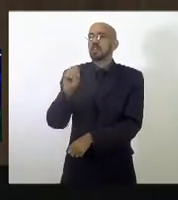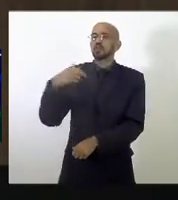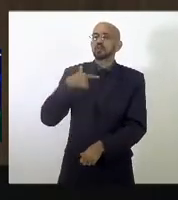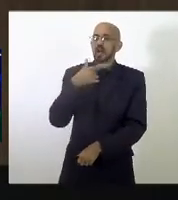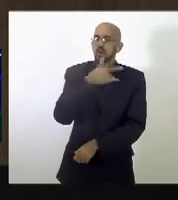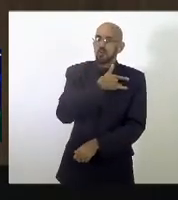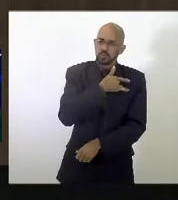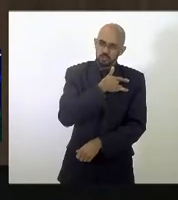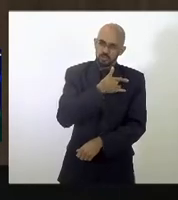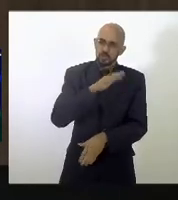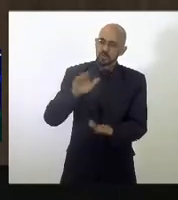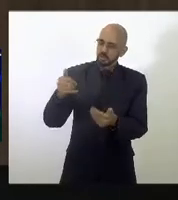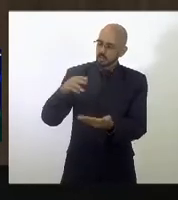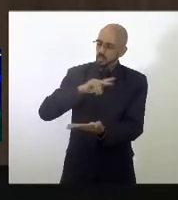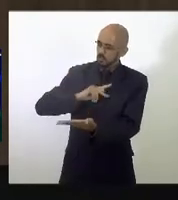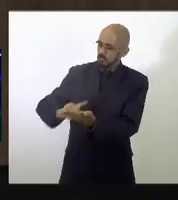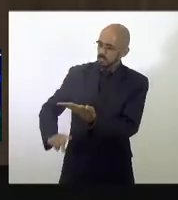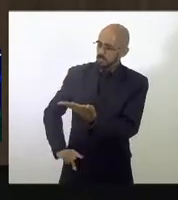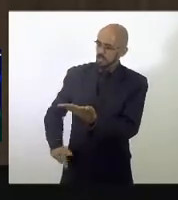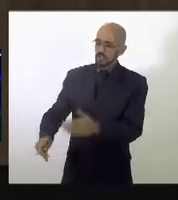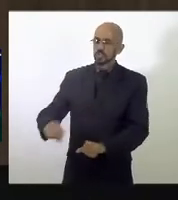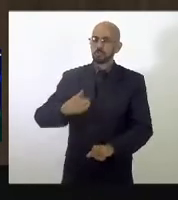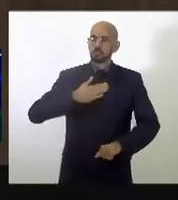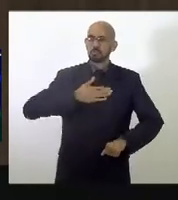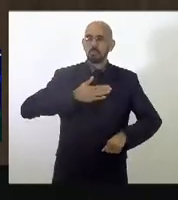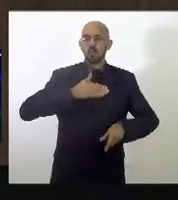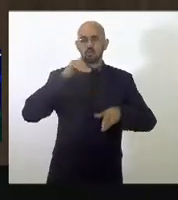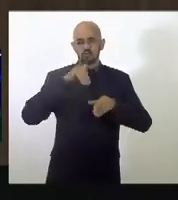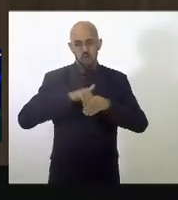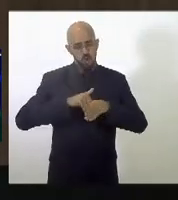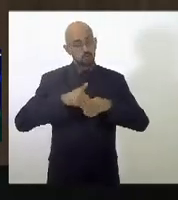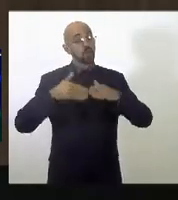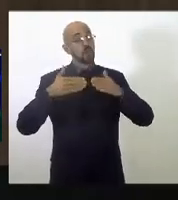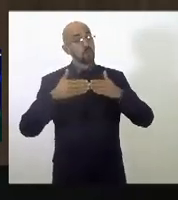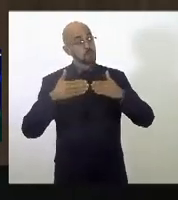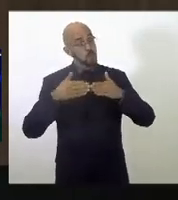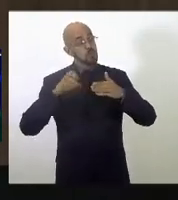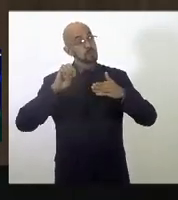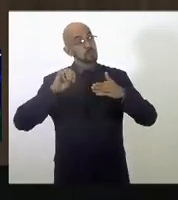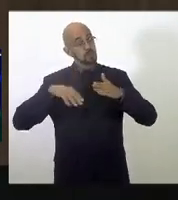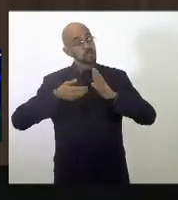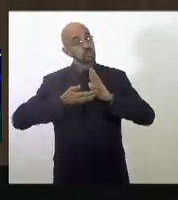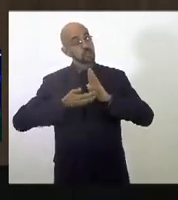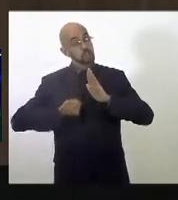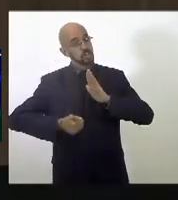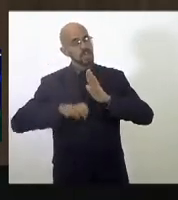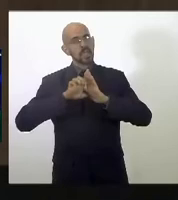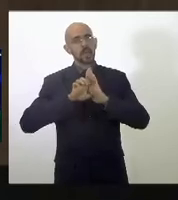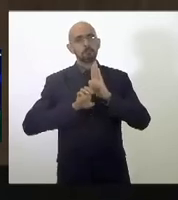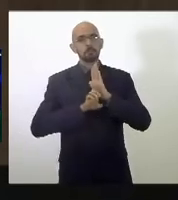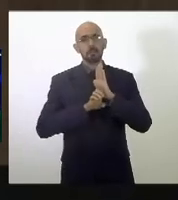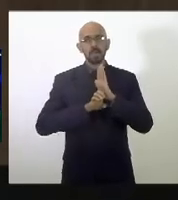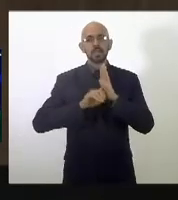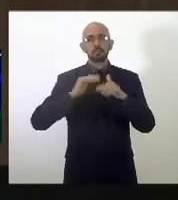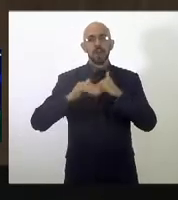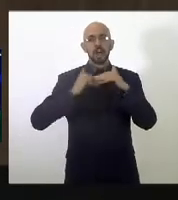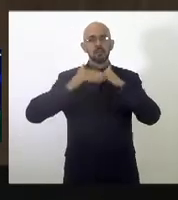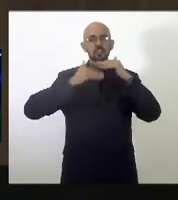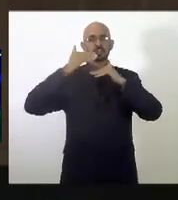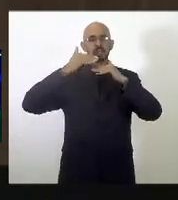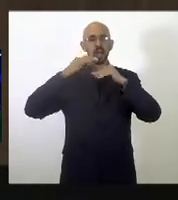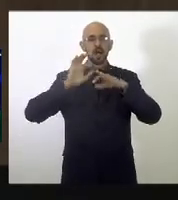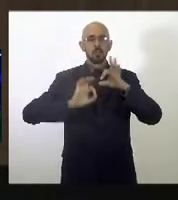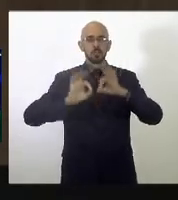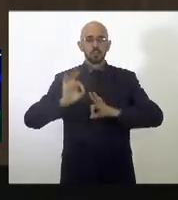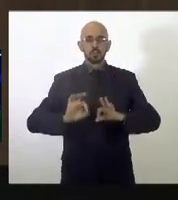Então, presidente, meu voto foi favorável, tirei a emenda para poder o projeto avançar, mas